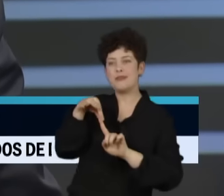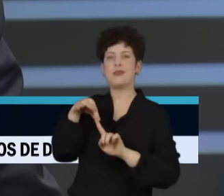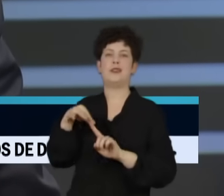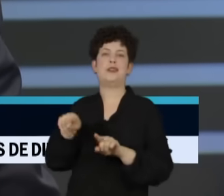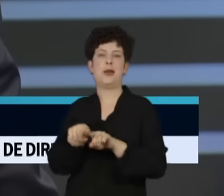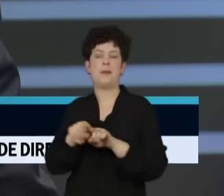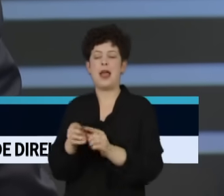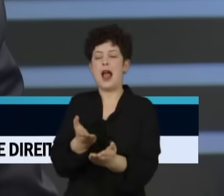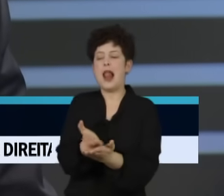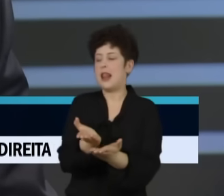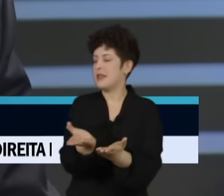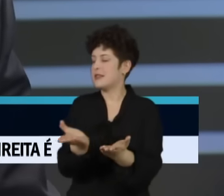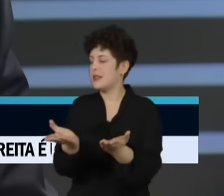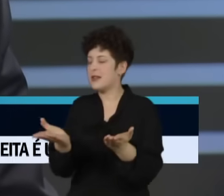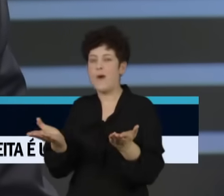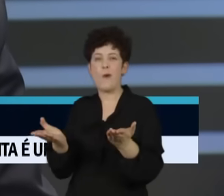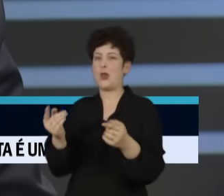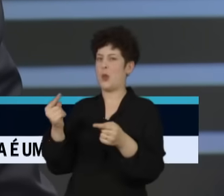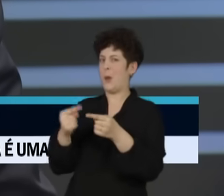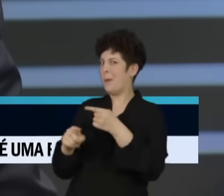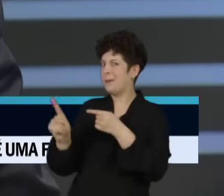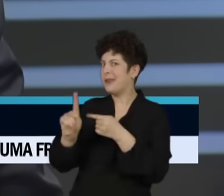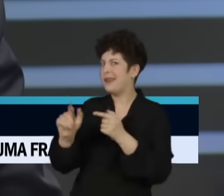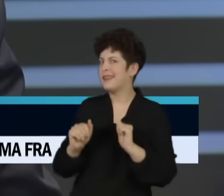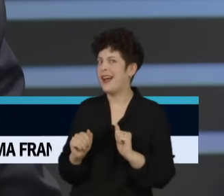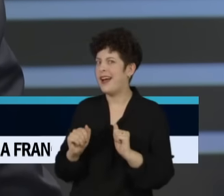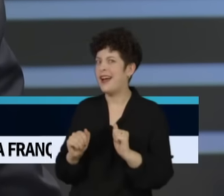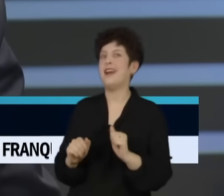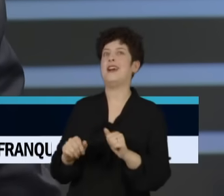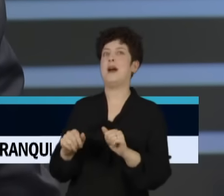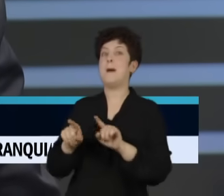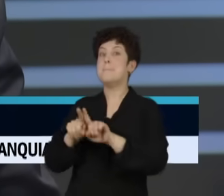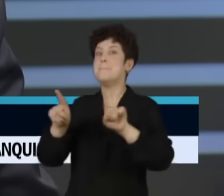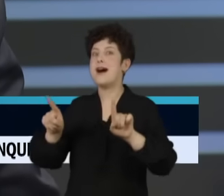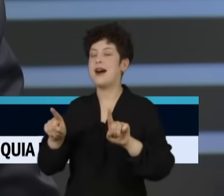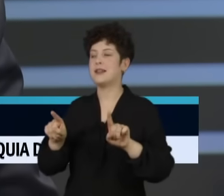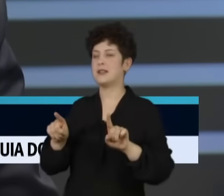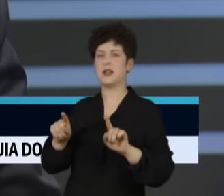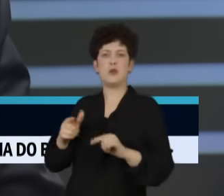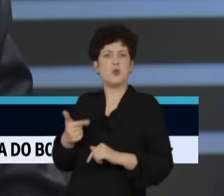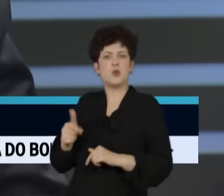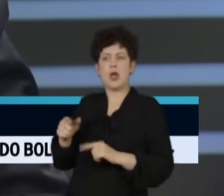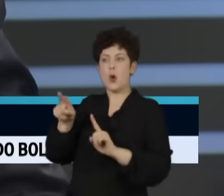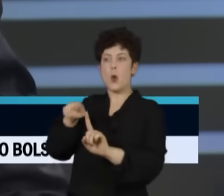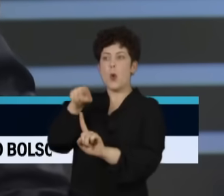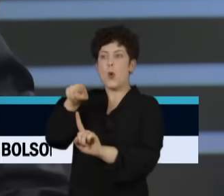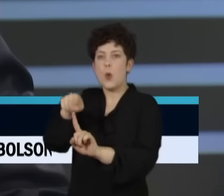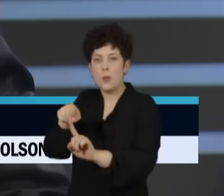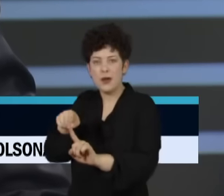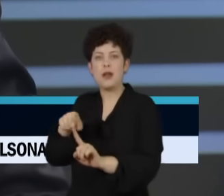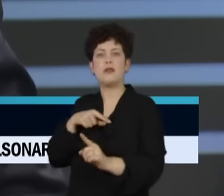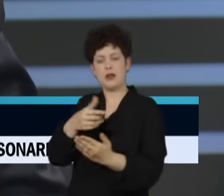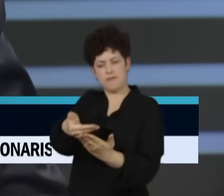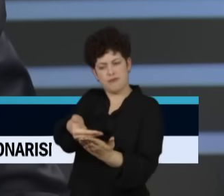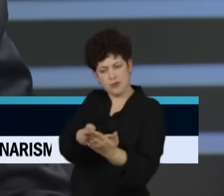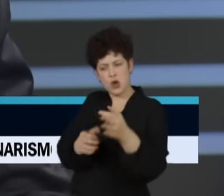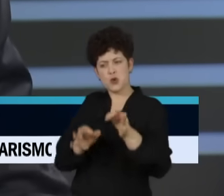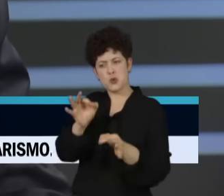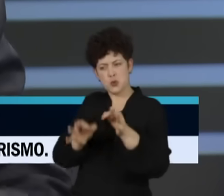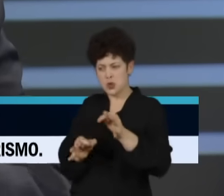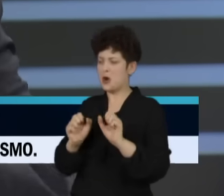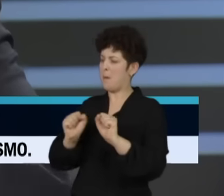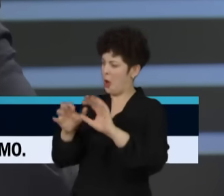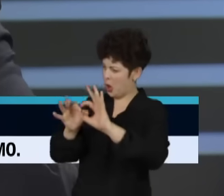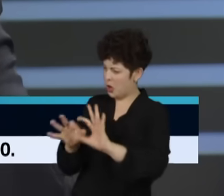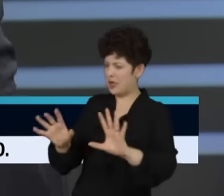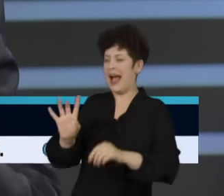ela não foi exatamente nos moldes que deveriam ser, mas não houve a intenção, ou seja, havia um parecer jurídico favorável.